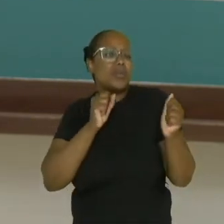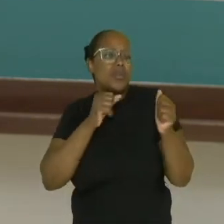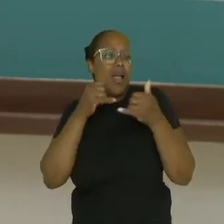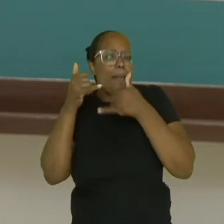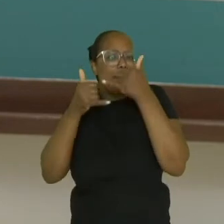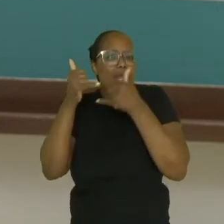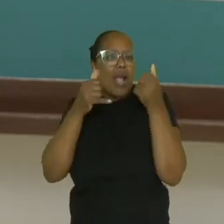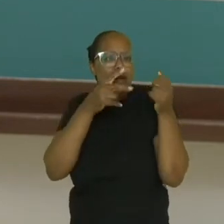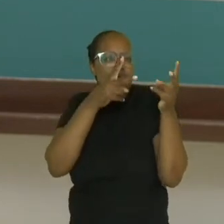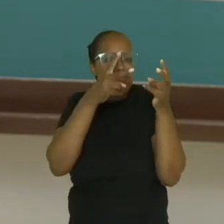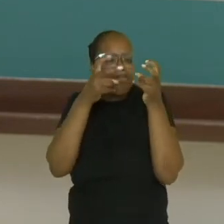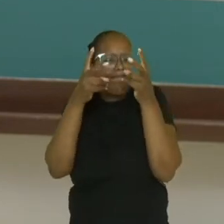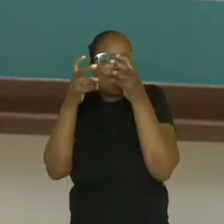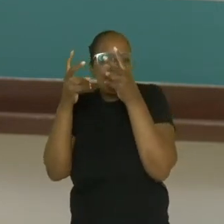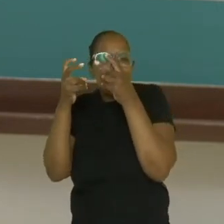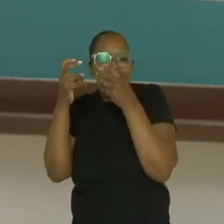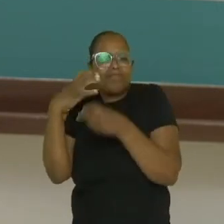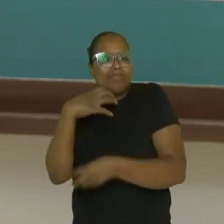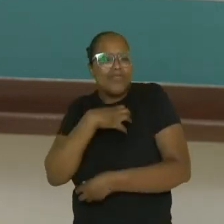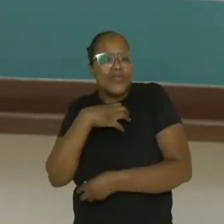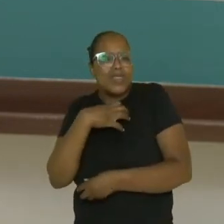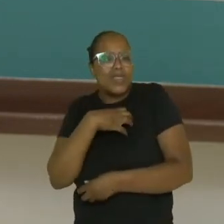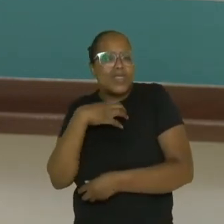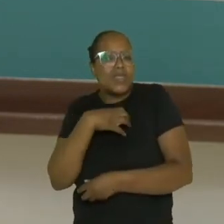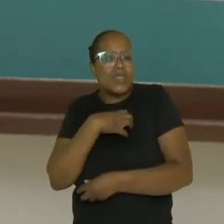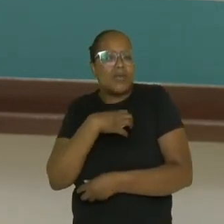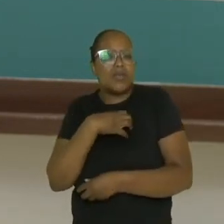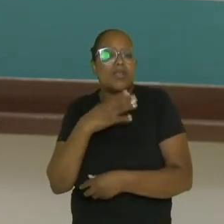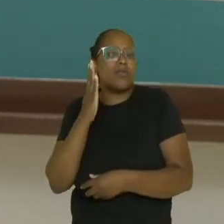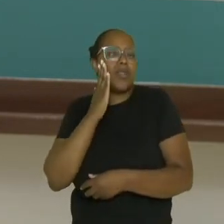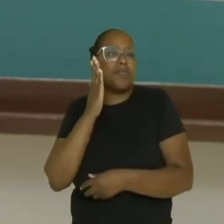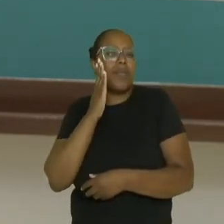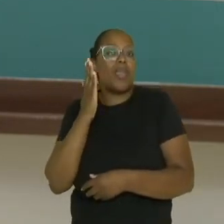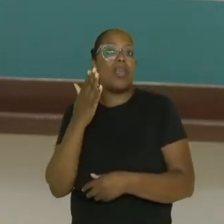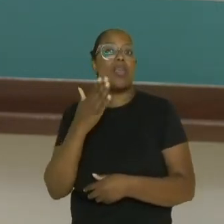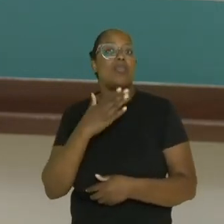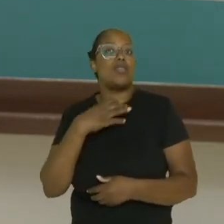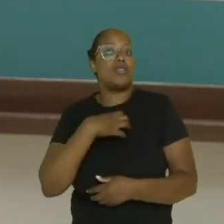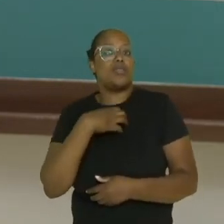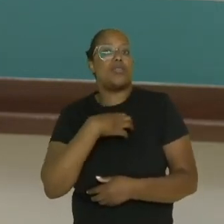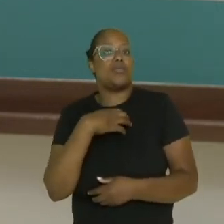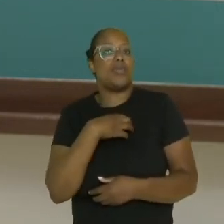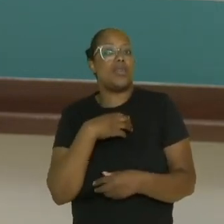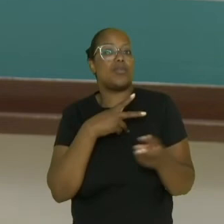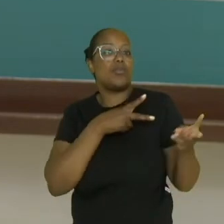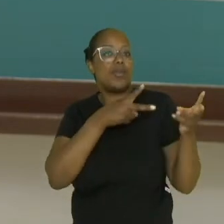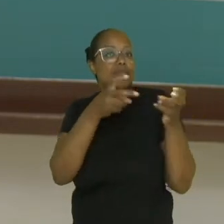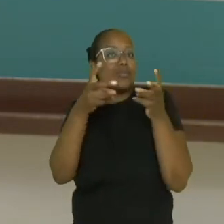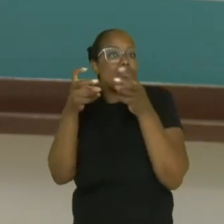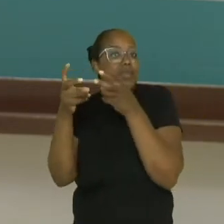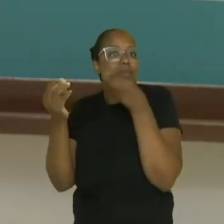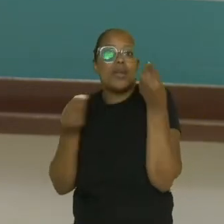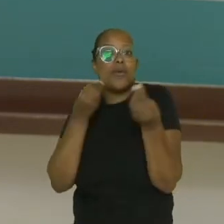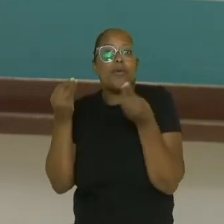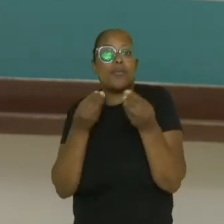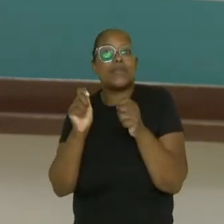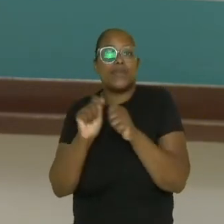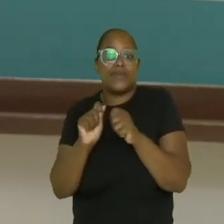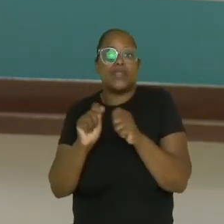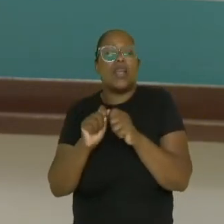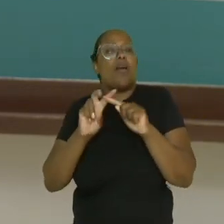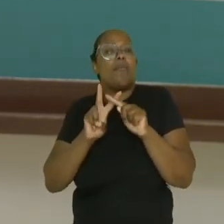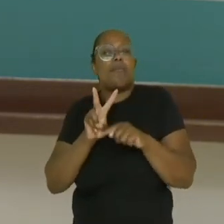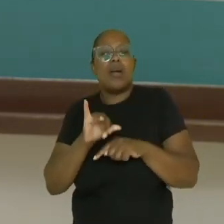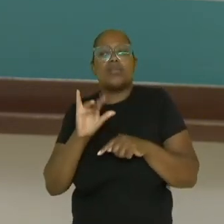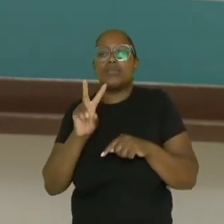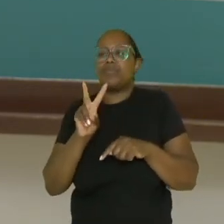percepção sensorial, despertar novas sensações a partir desta experiência de jogo de luzes. Mas isso vai muito da